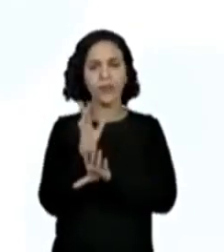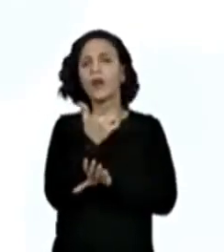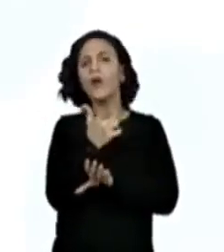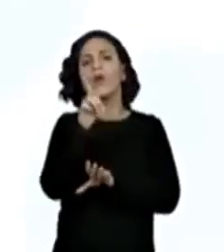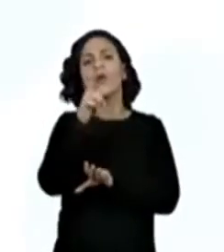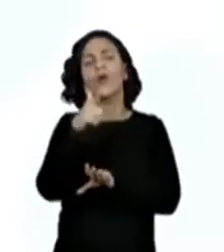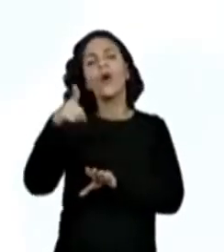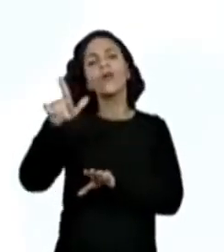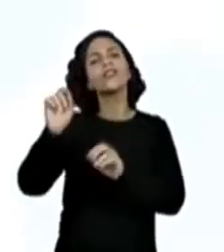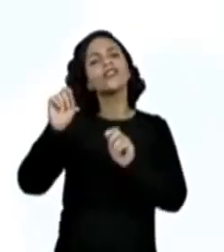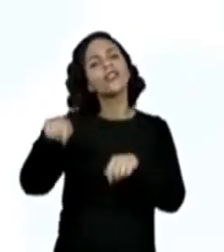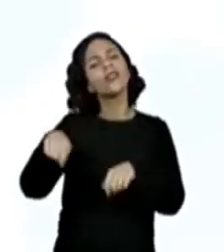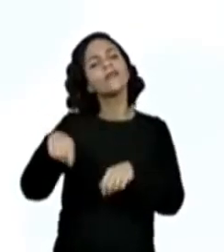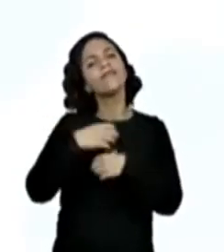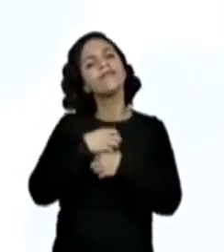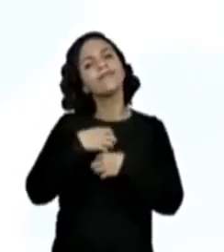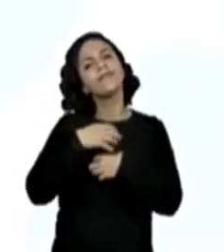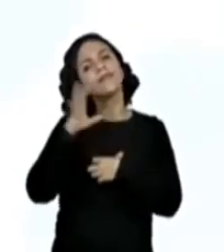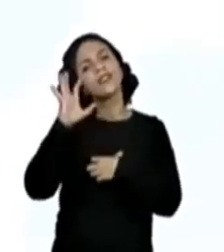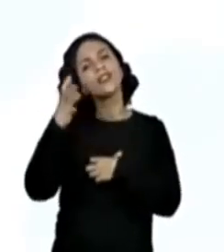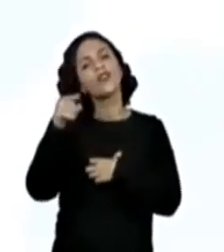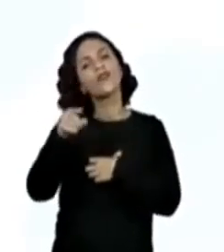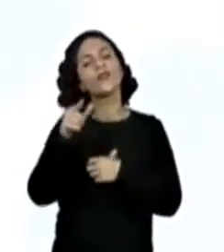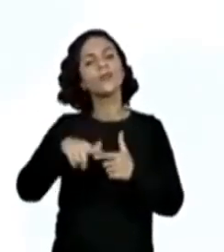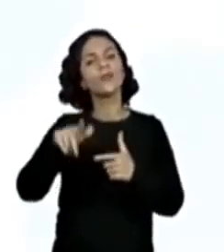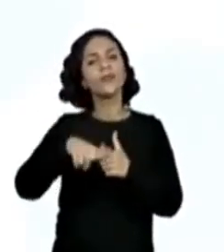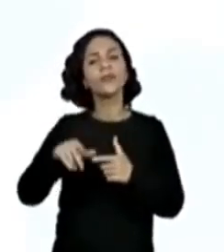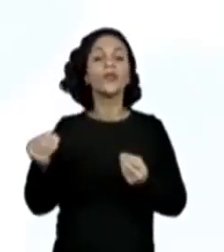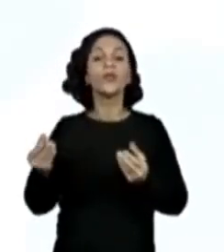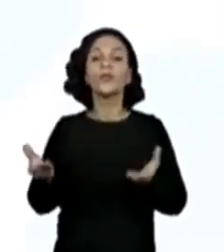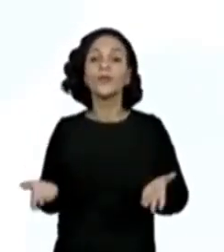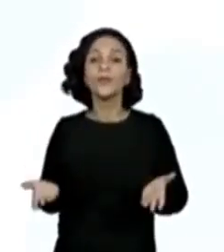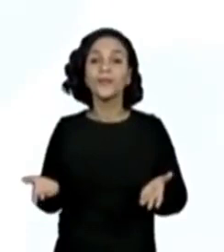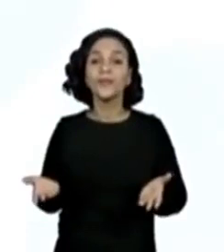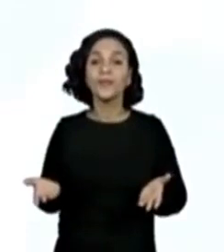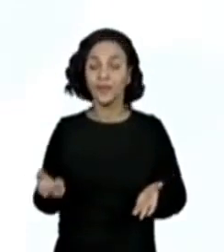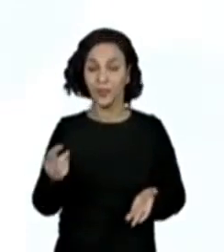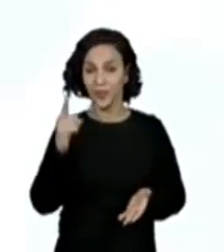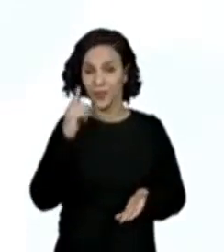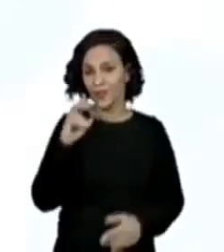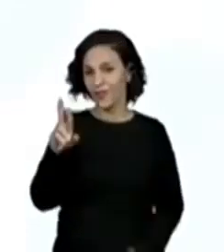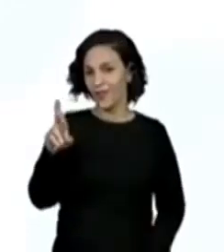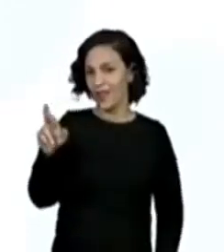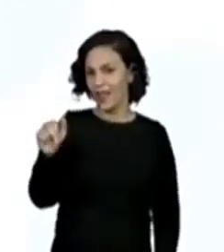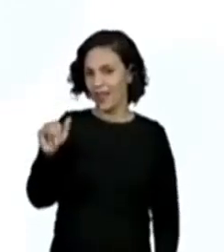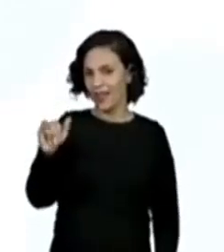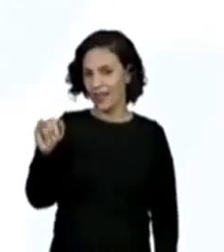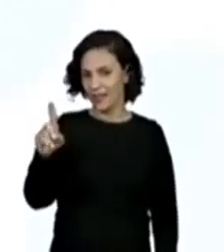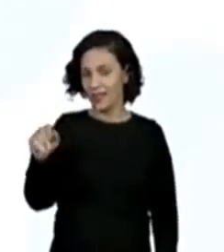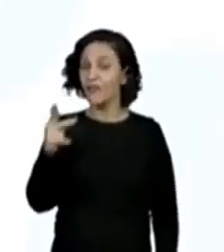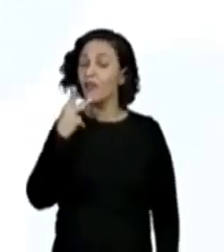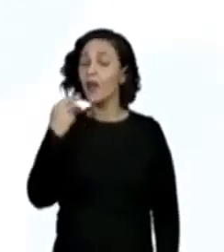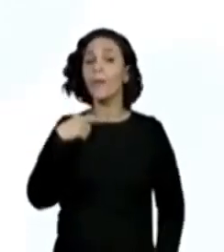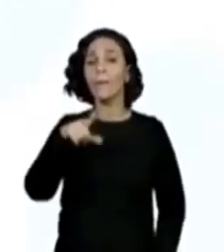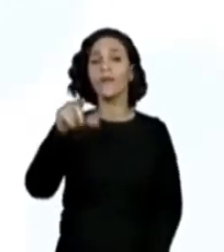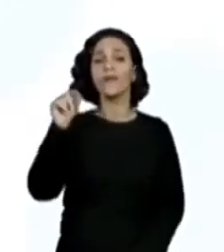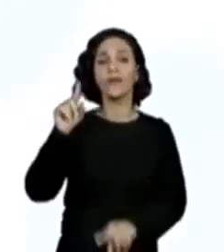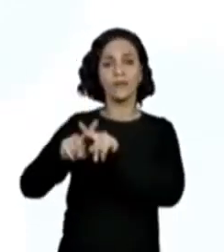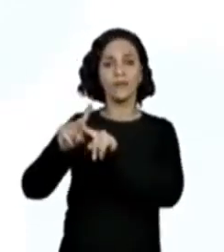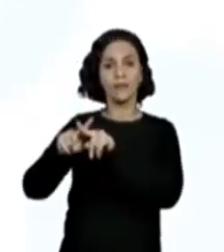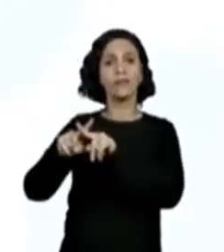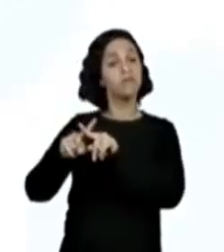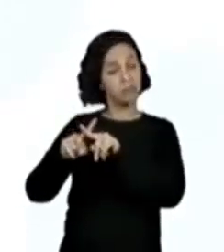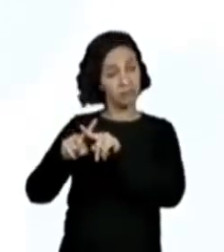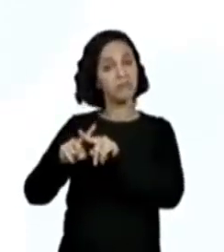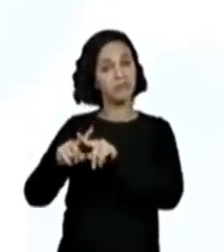eu posso resolver essa situação problema, pessoal? Ó, a Isa falou que prefere multiplicar. Isso aí, vamos